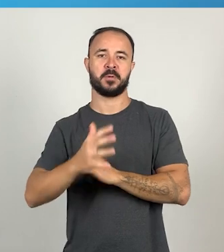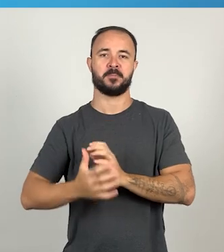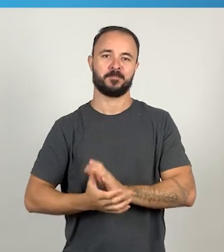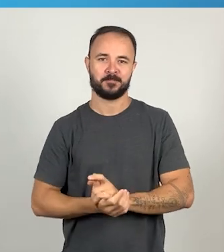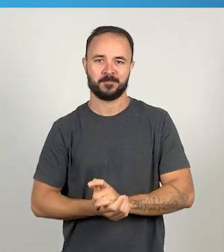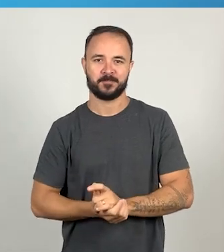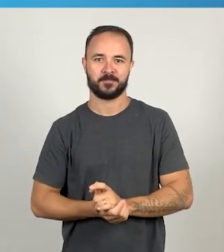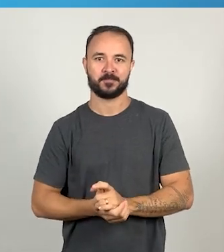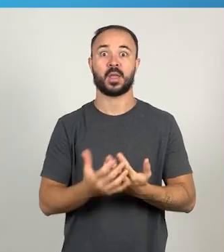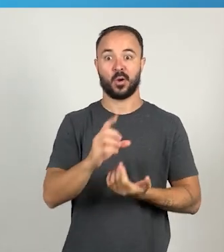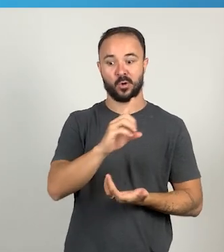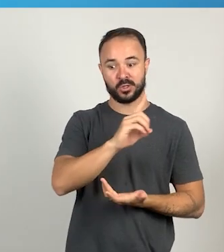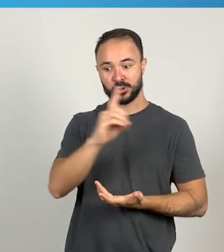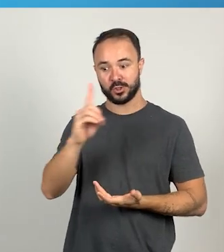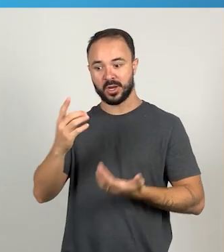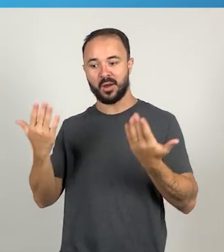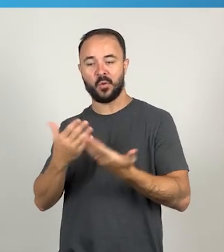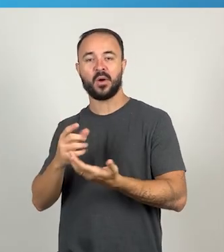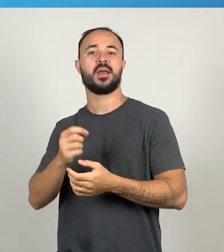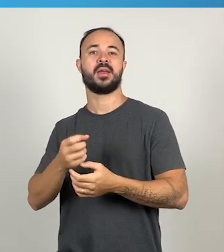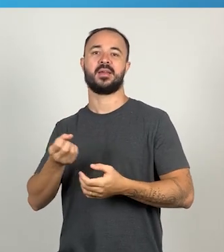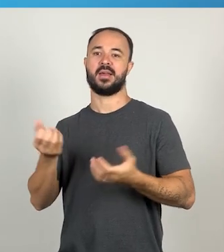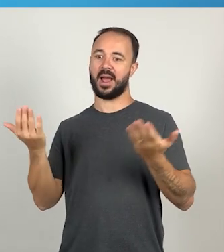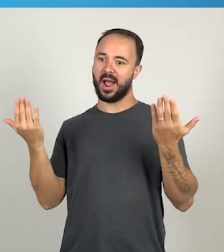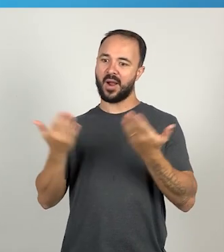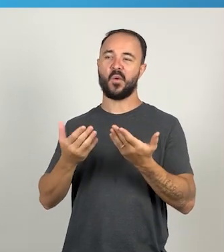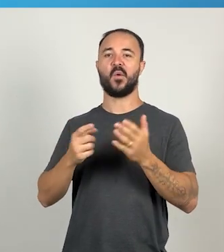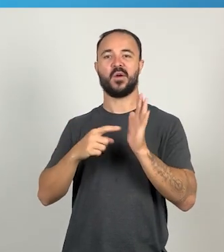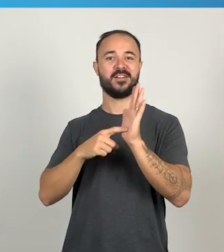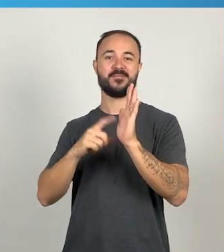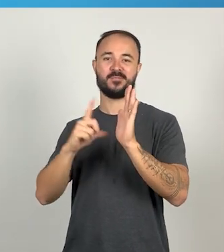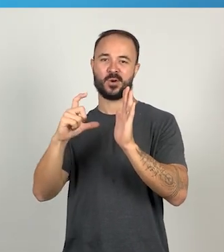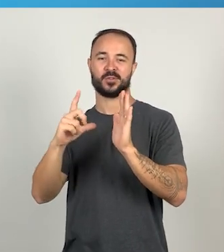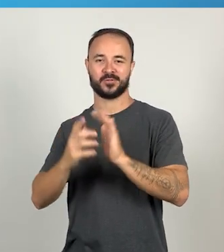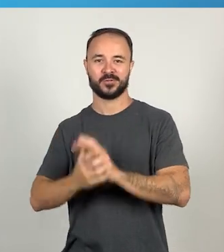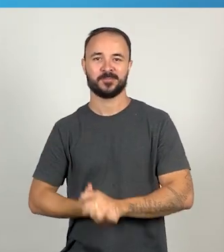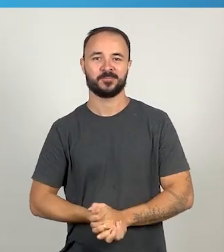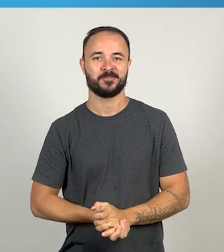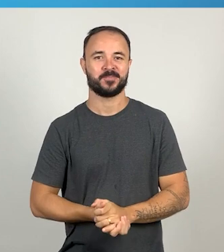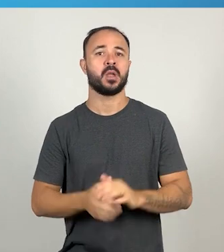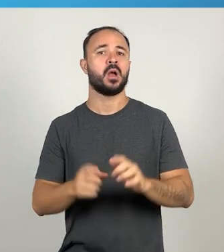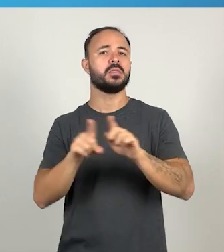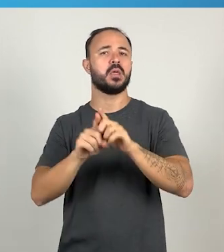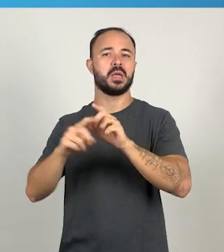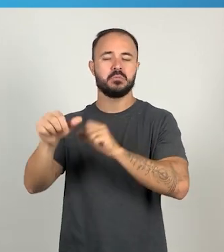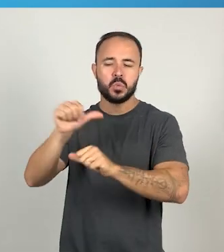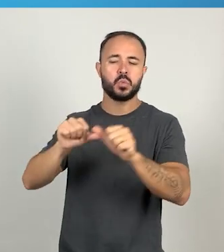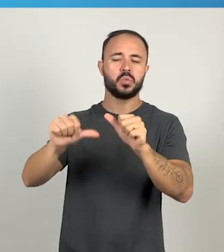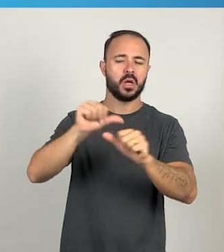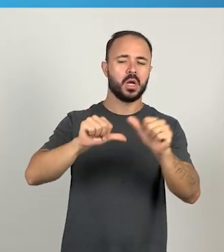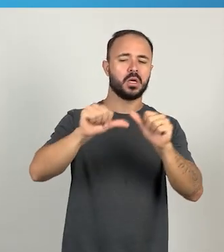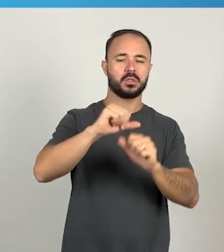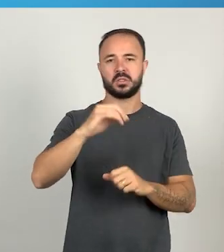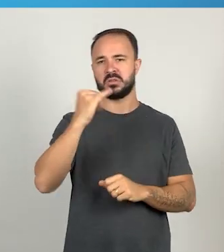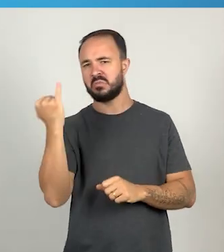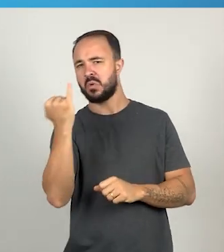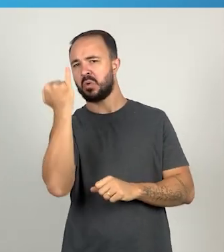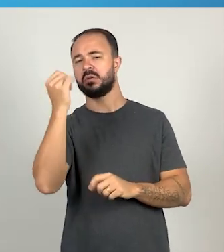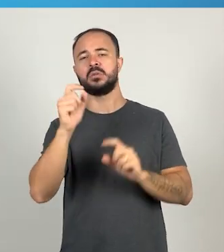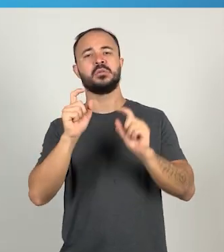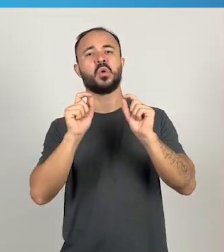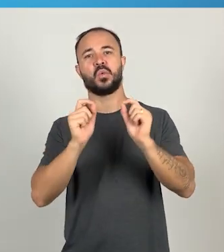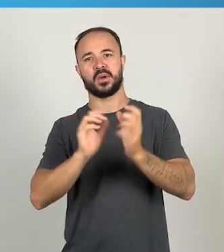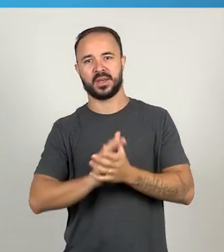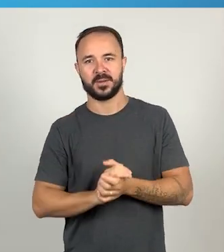é como ela está atualmente. Outras mudanças bem significativas nessa cidade, pessoal, muito categóricas,